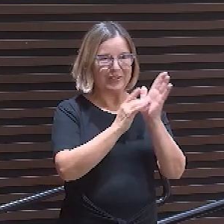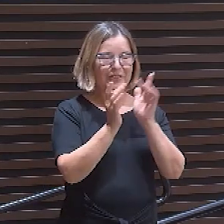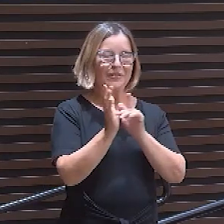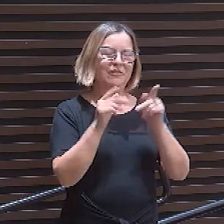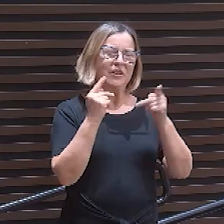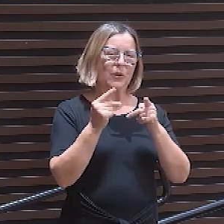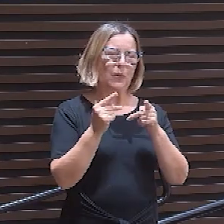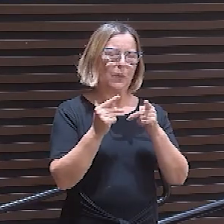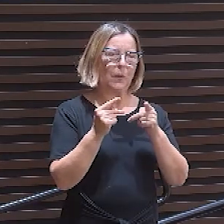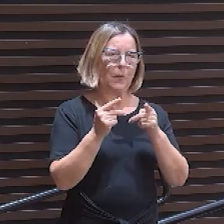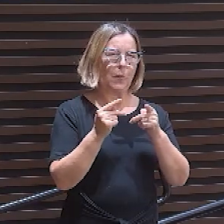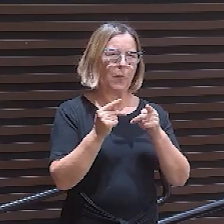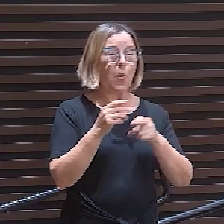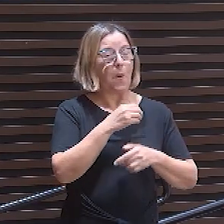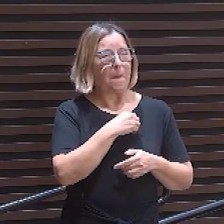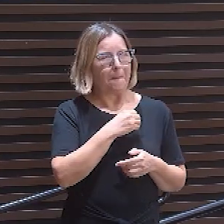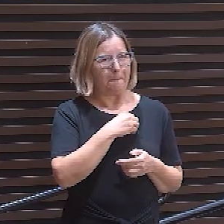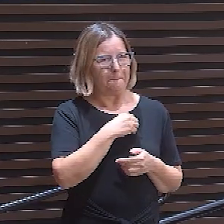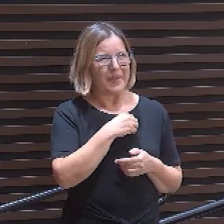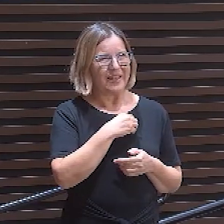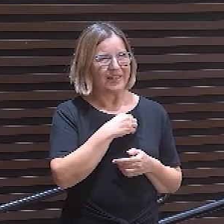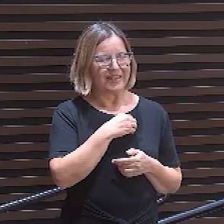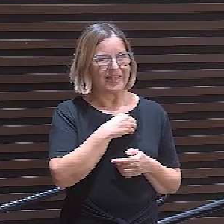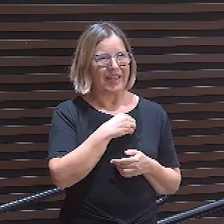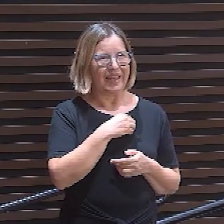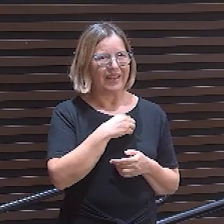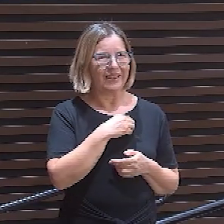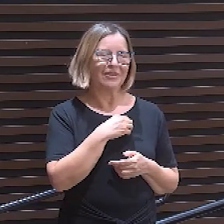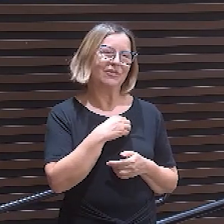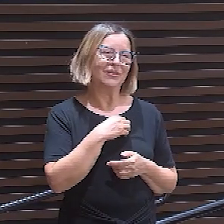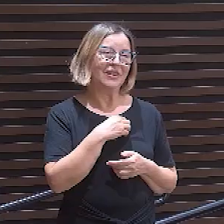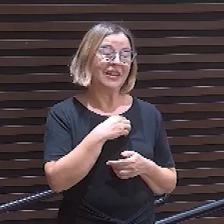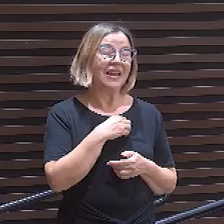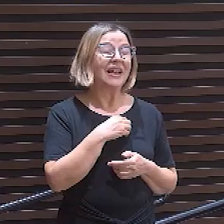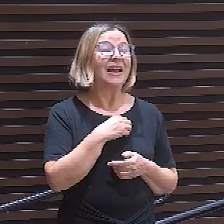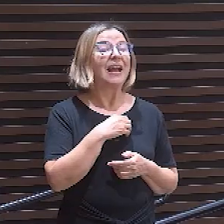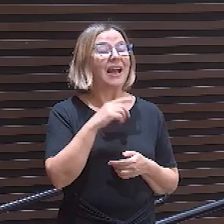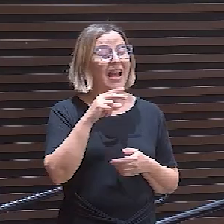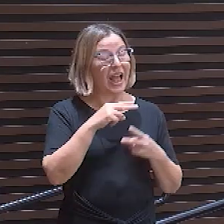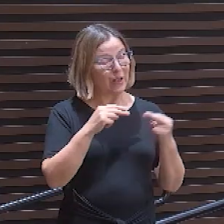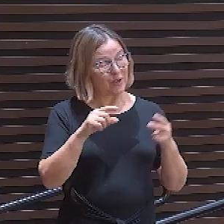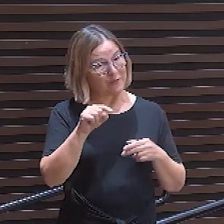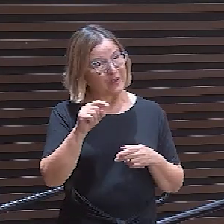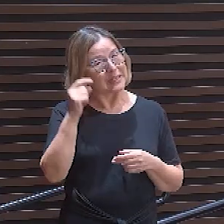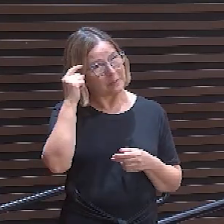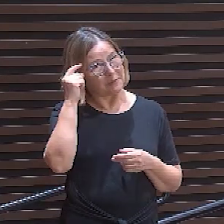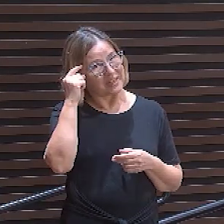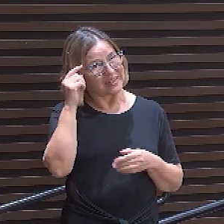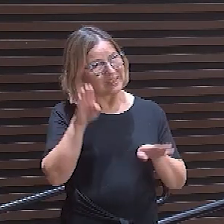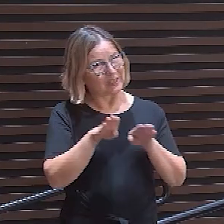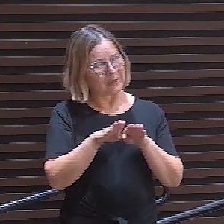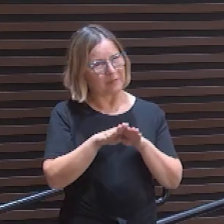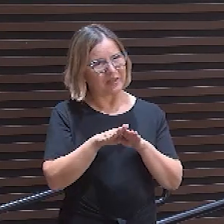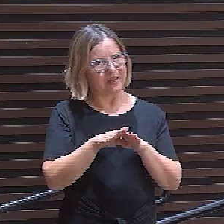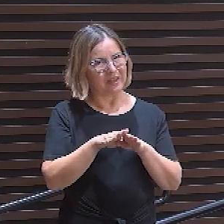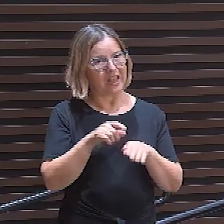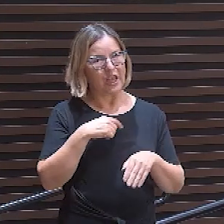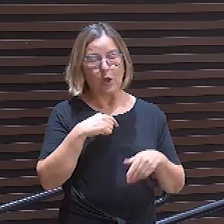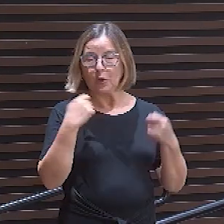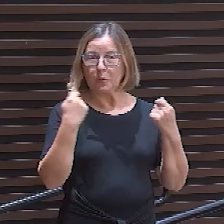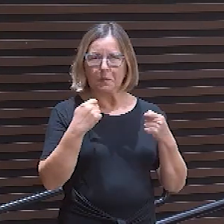Eu não preciso matar, basta eu odiar. Eu não preciso